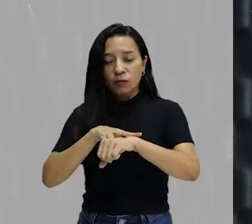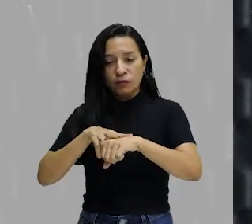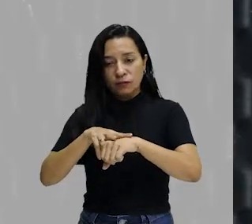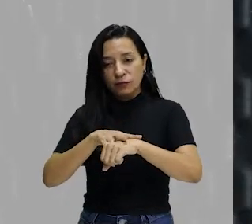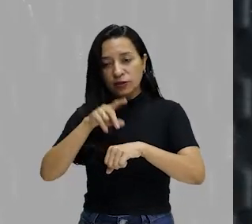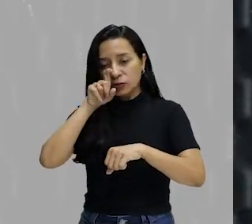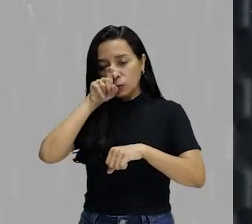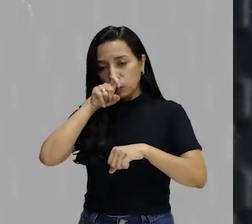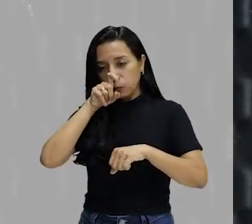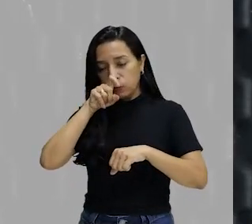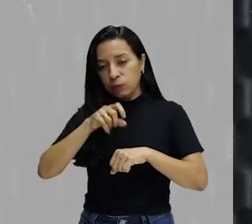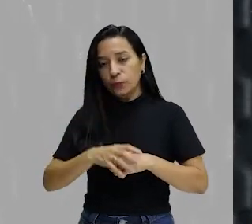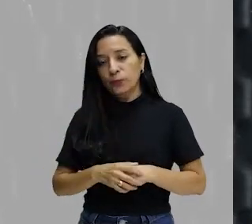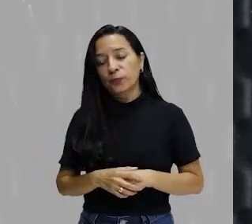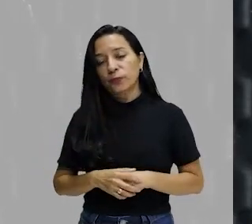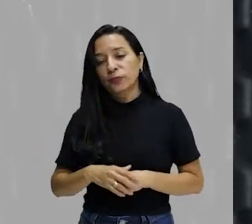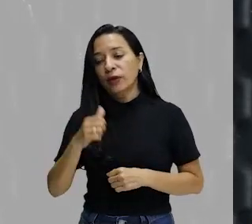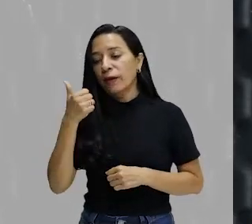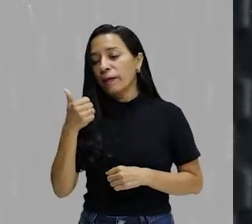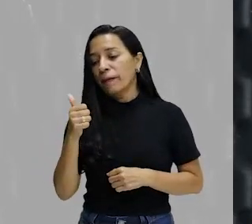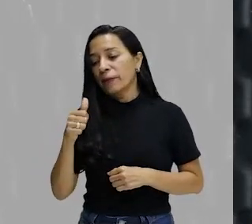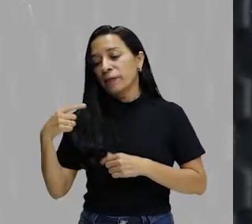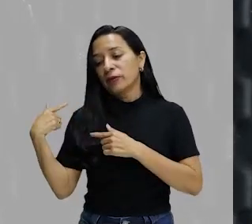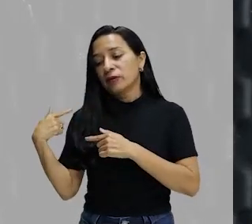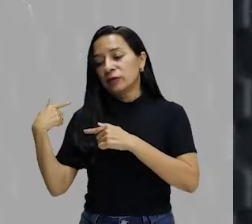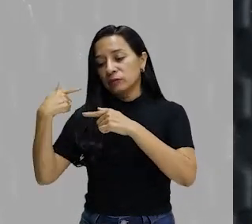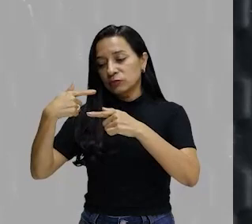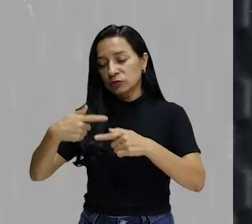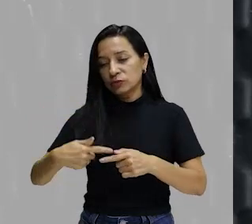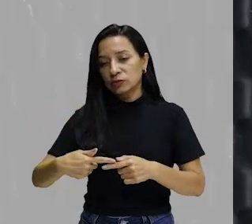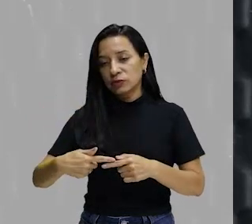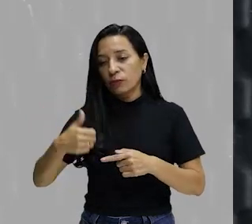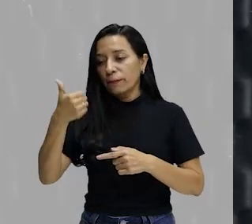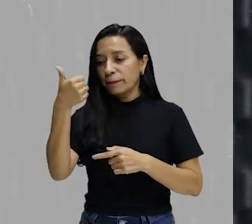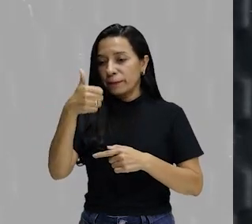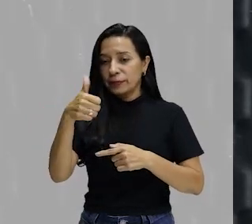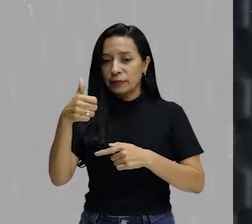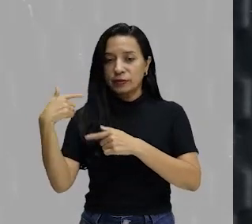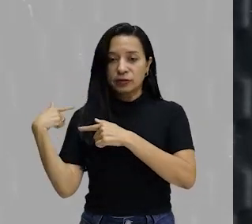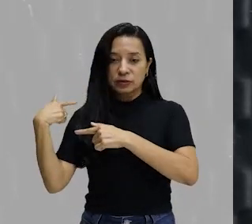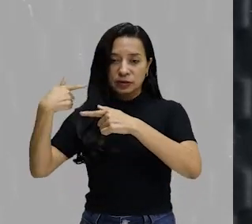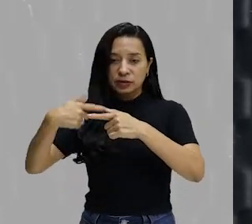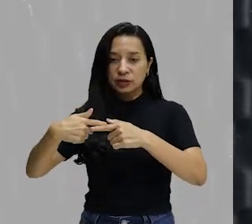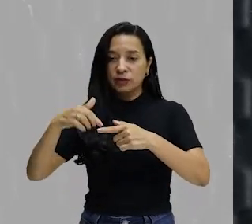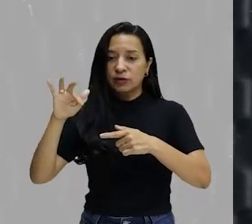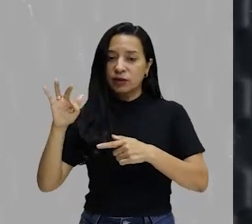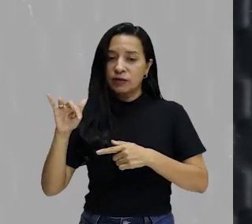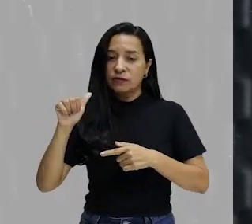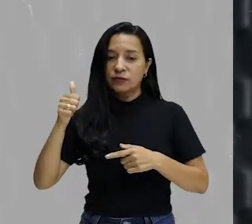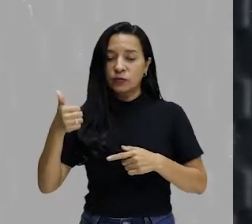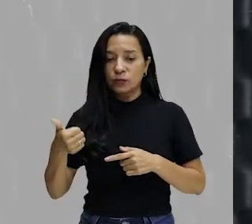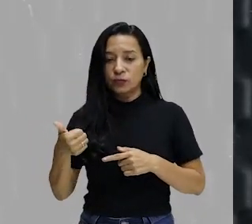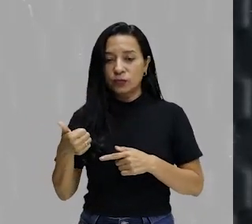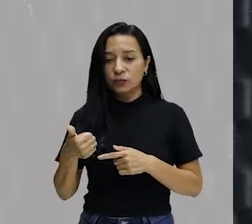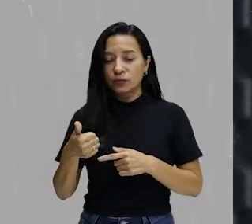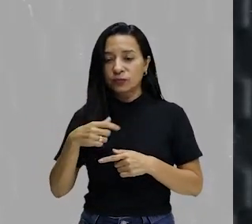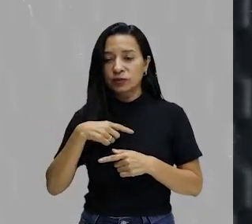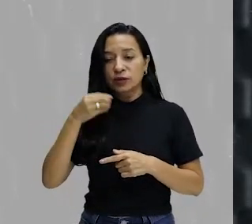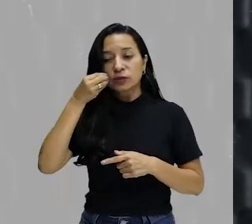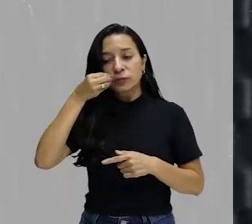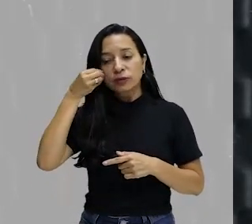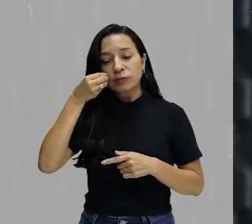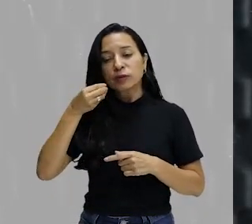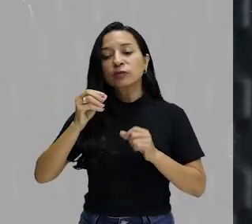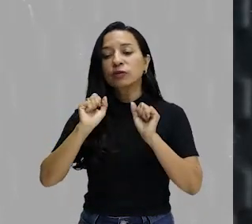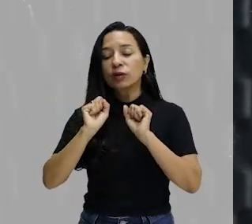Então, agora eu tive aqui a primeira geração, que é a geração F1. Então, tem um experimento que eu posso promover, fazer com